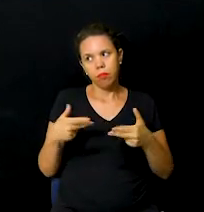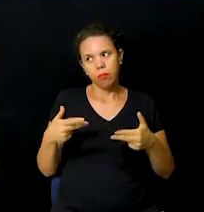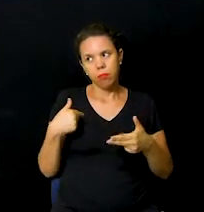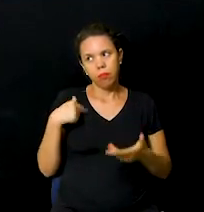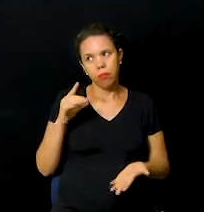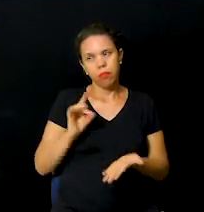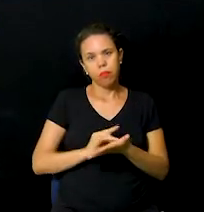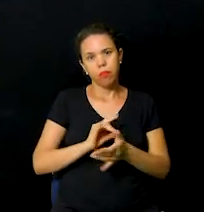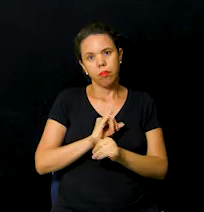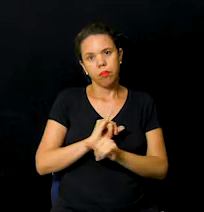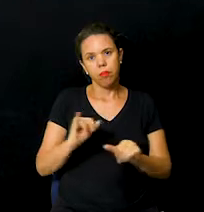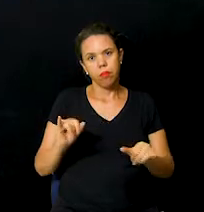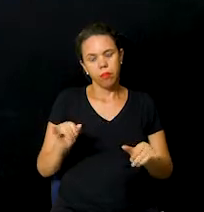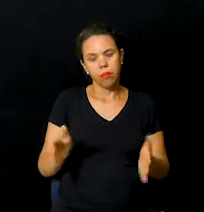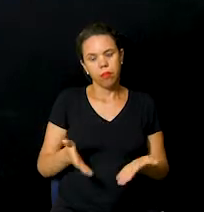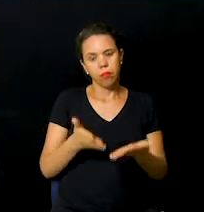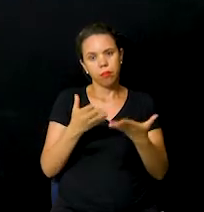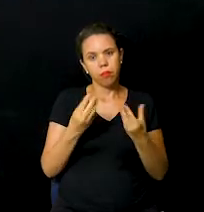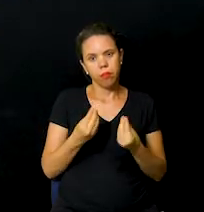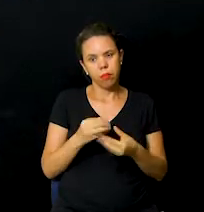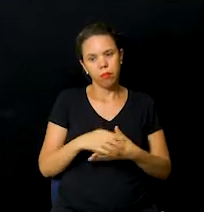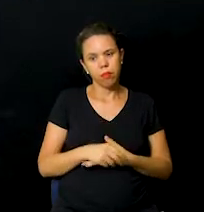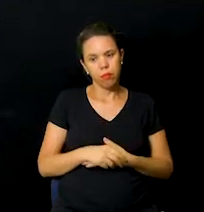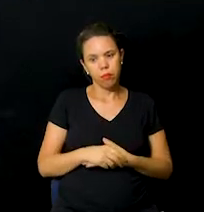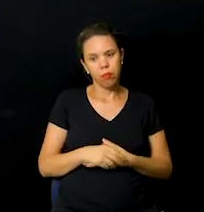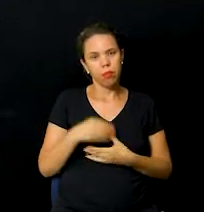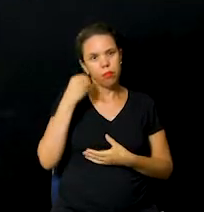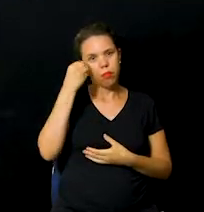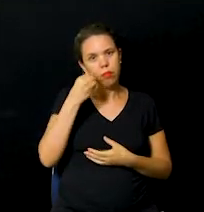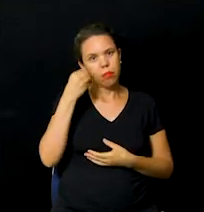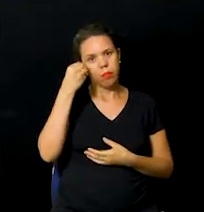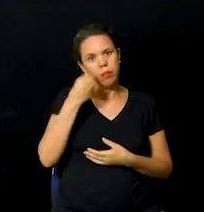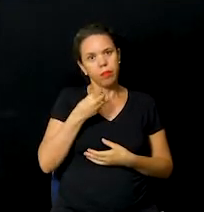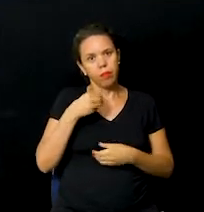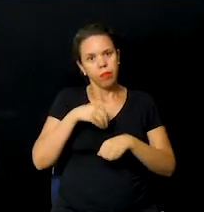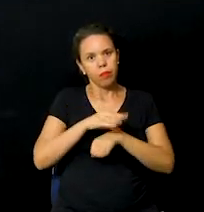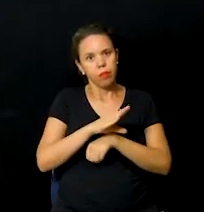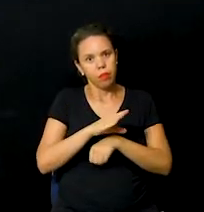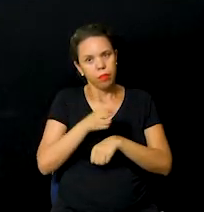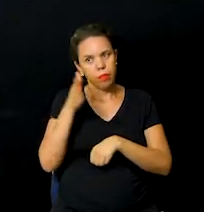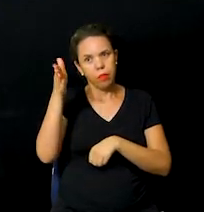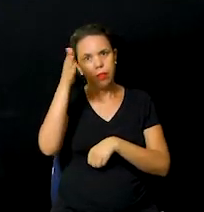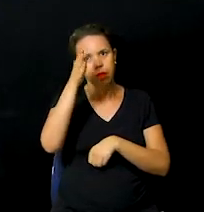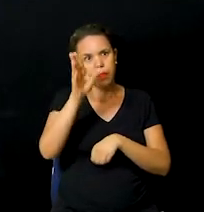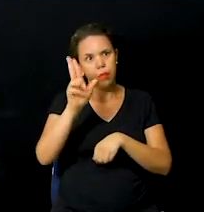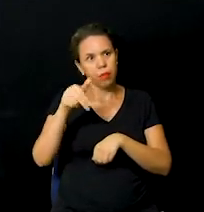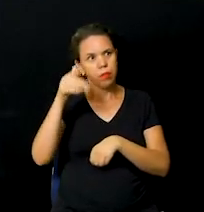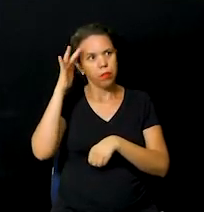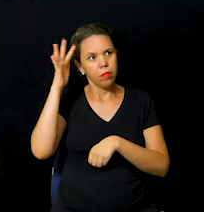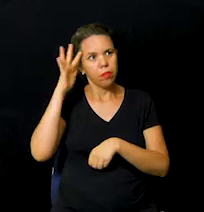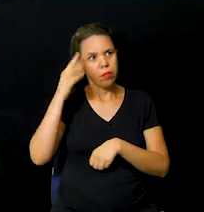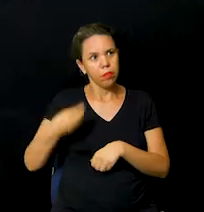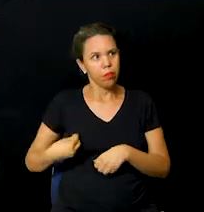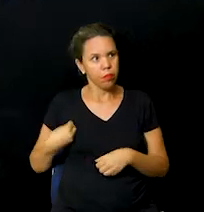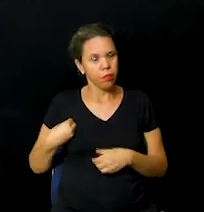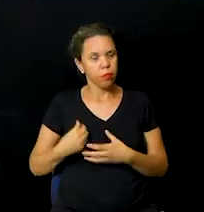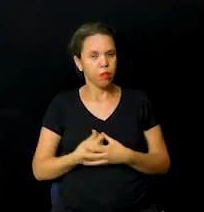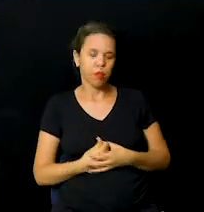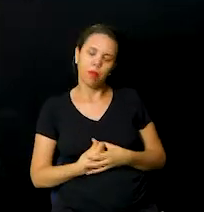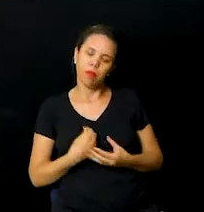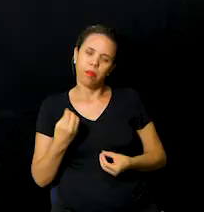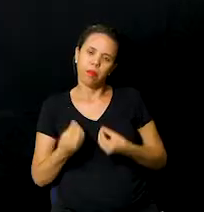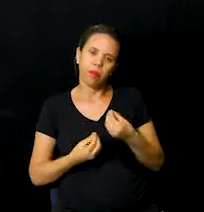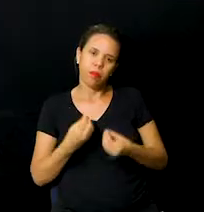que eu afirmo muito e que me levantou muito também foi o conhecimento. Ele leva a gente em lugares que a gente nunca imaginou estar.